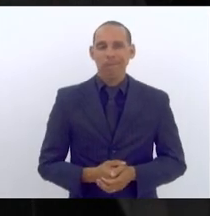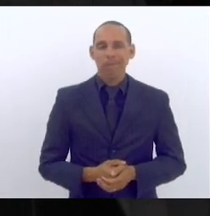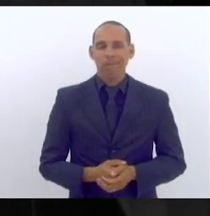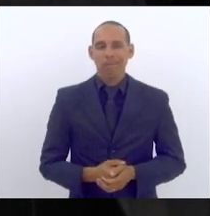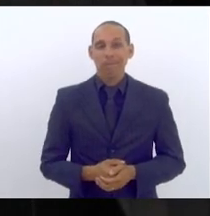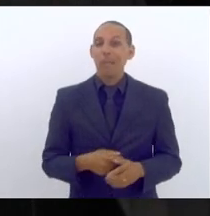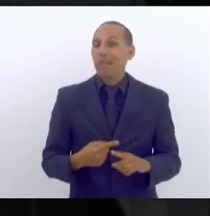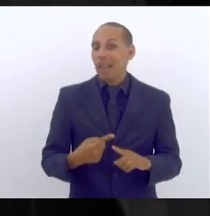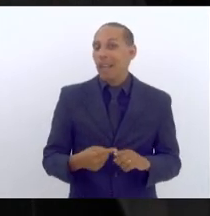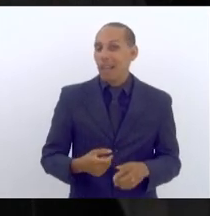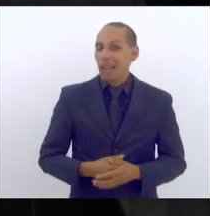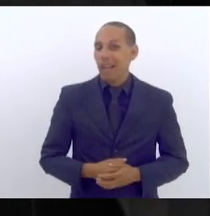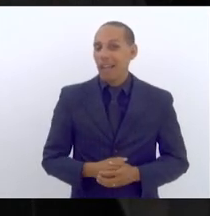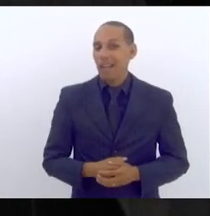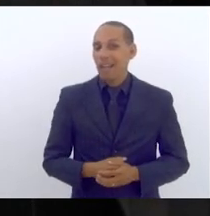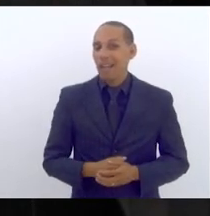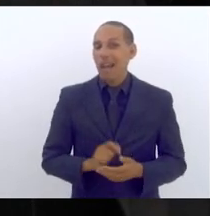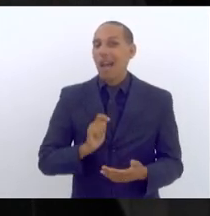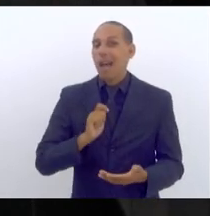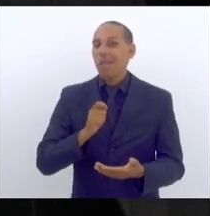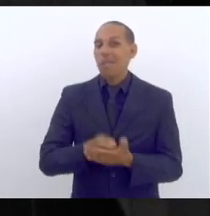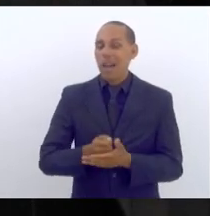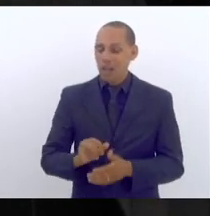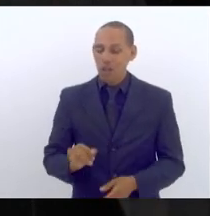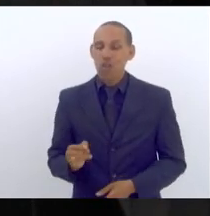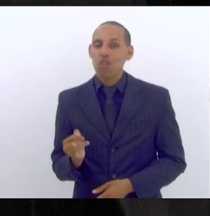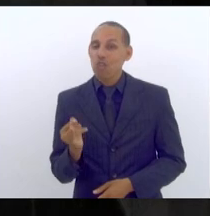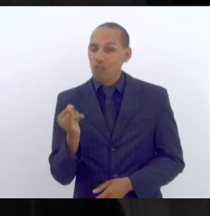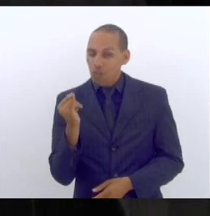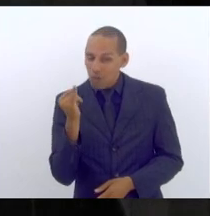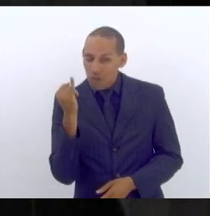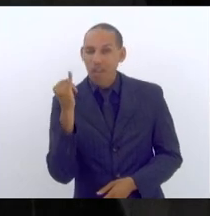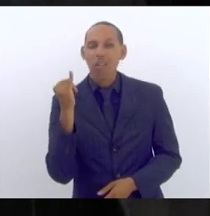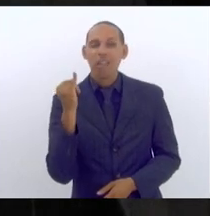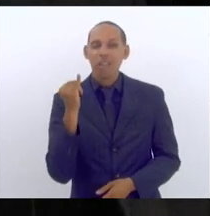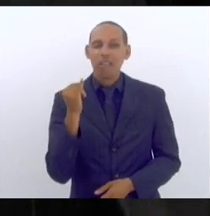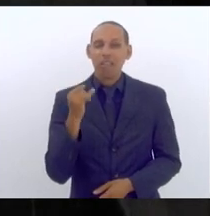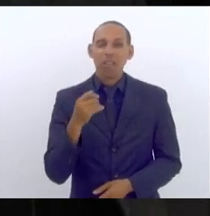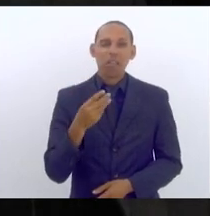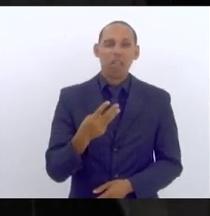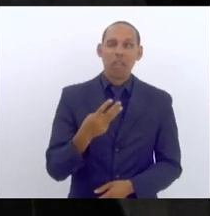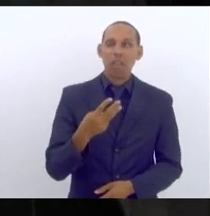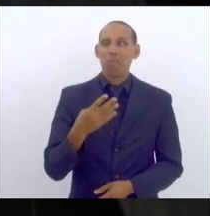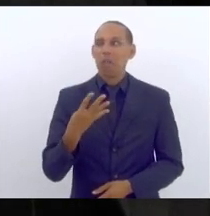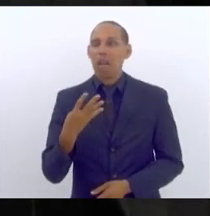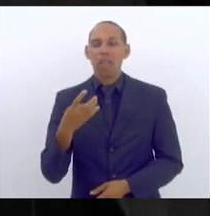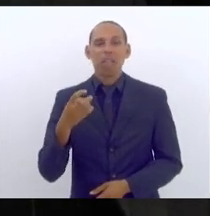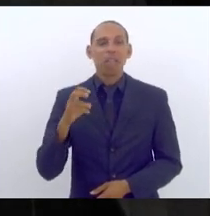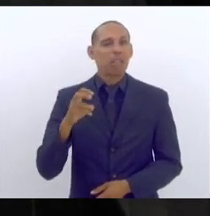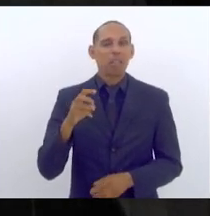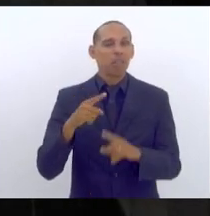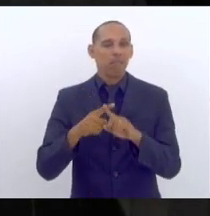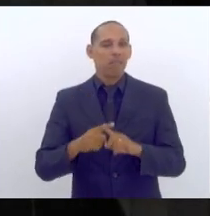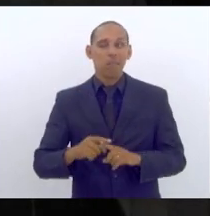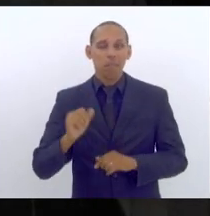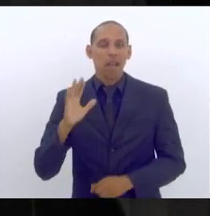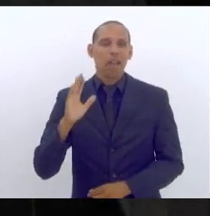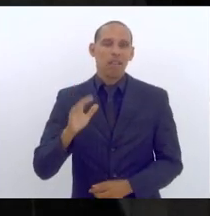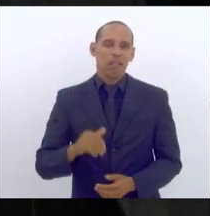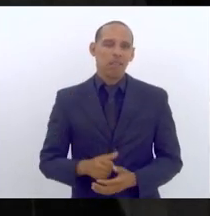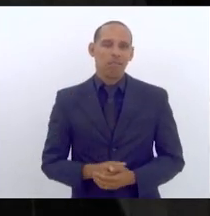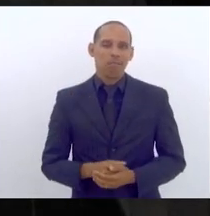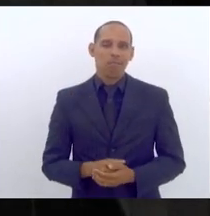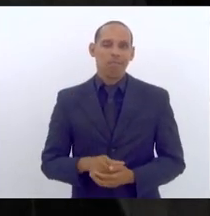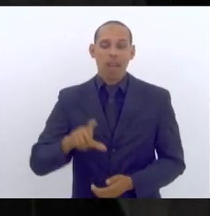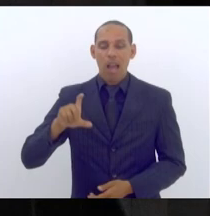Porque vão pagar de juro Real 3 4 5 vezes mas